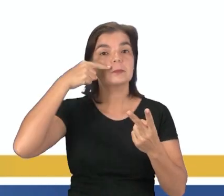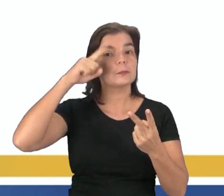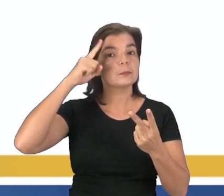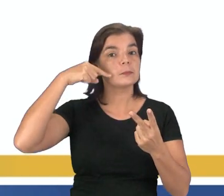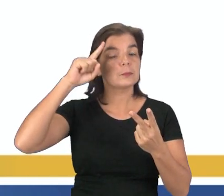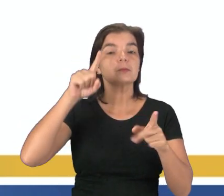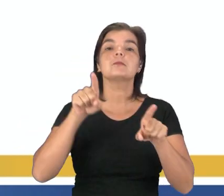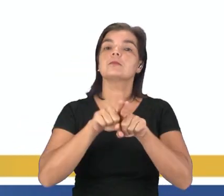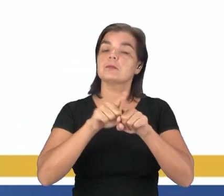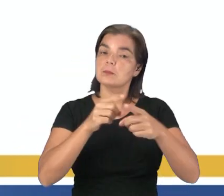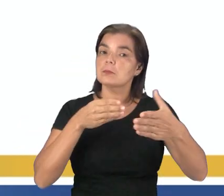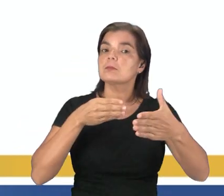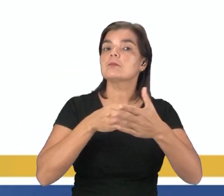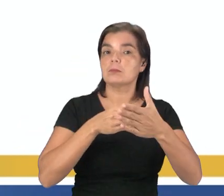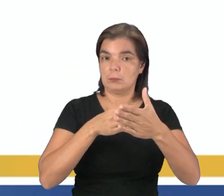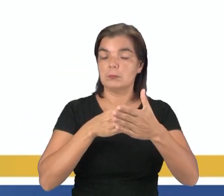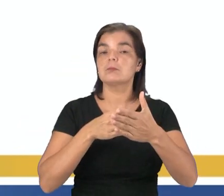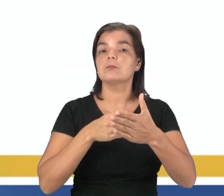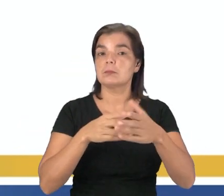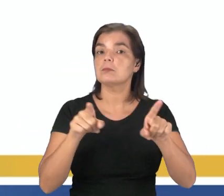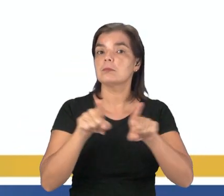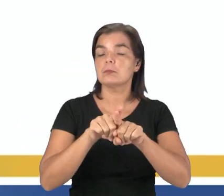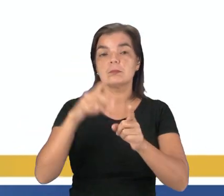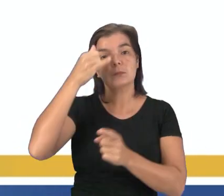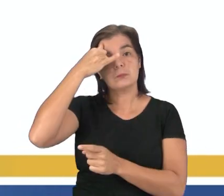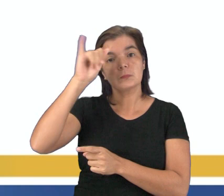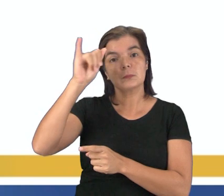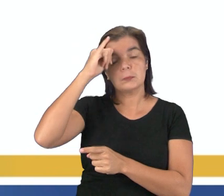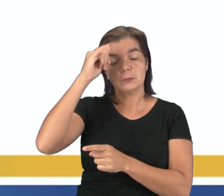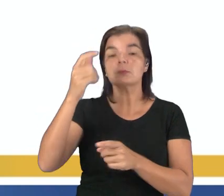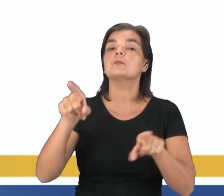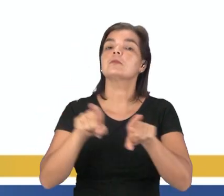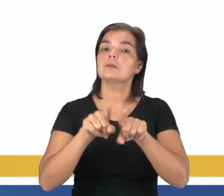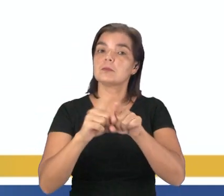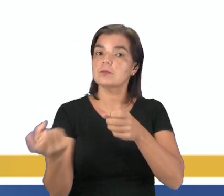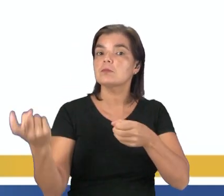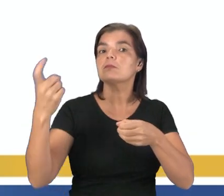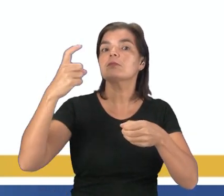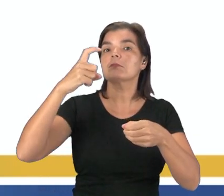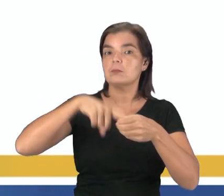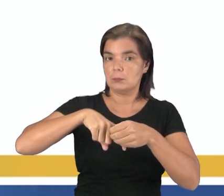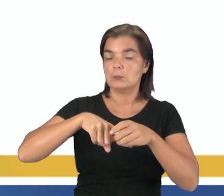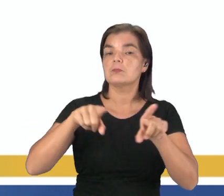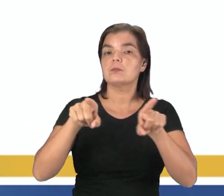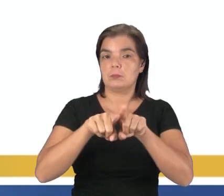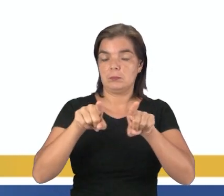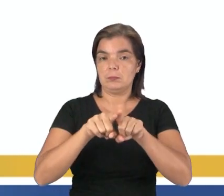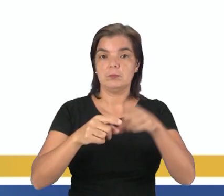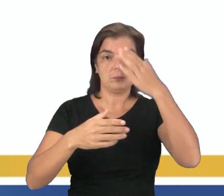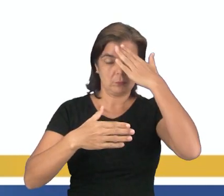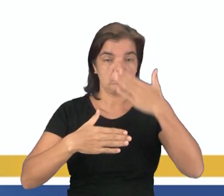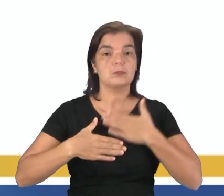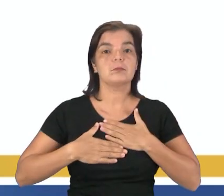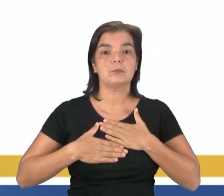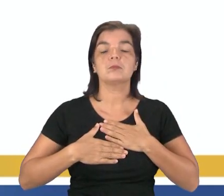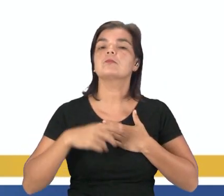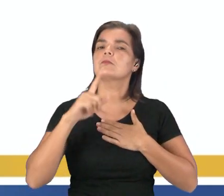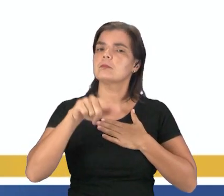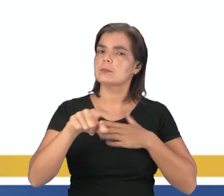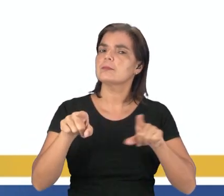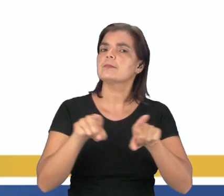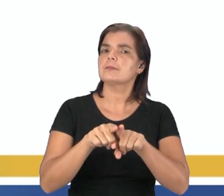também funcionam como barreira física, tá? Para impedir e evitar que esses agentes tenham acesso ao nosso corpo.